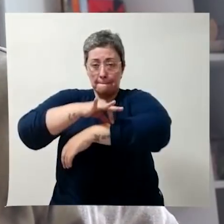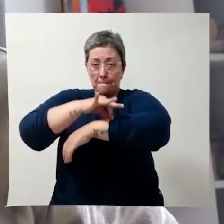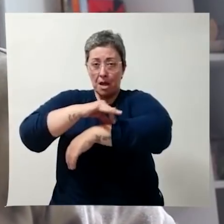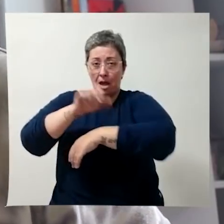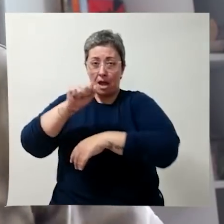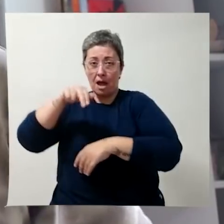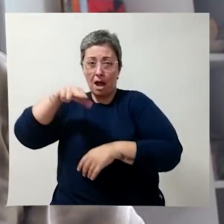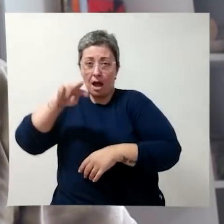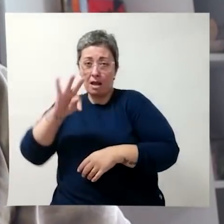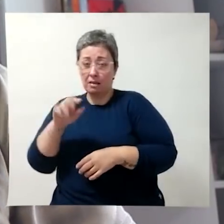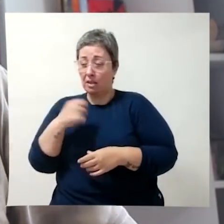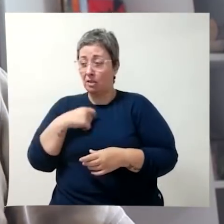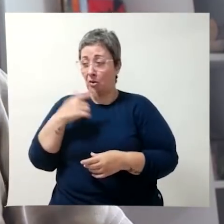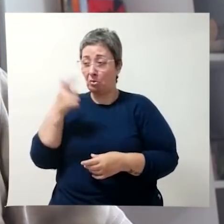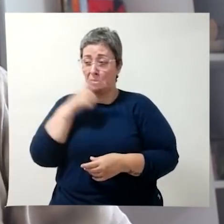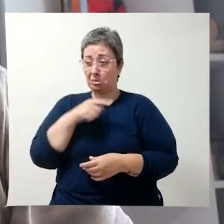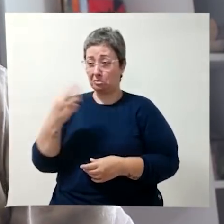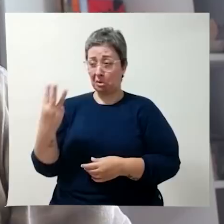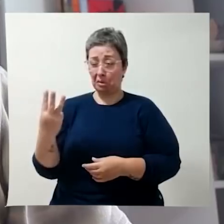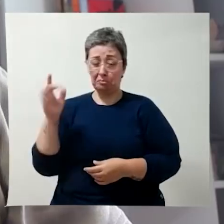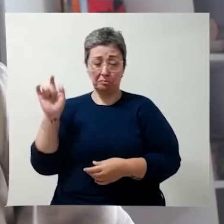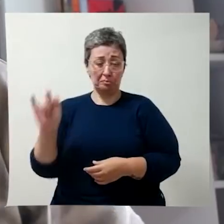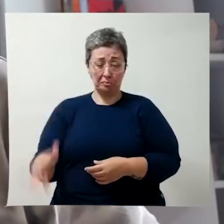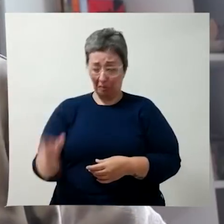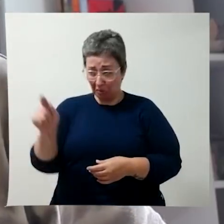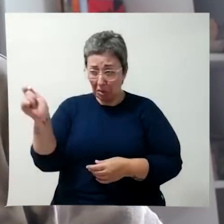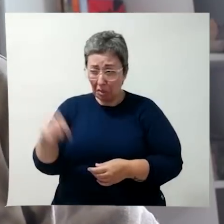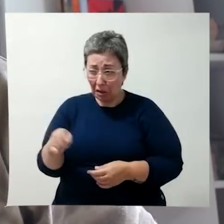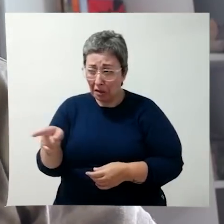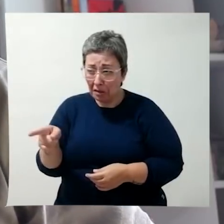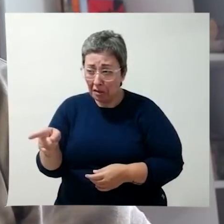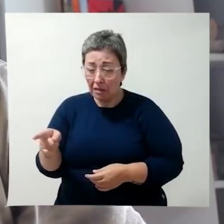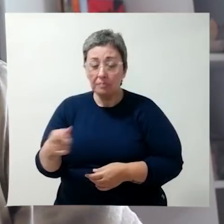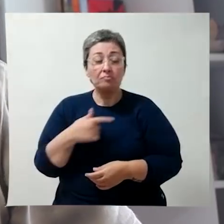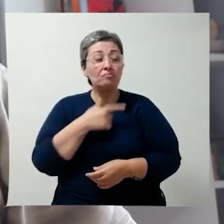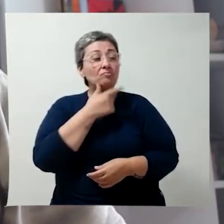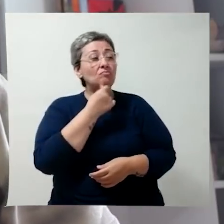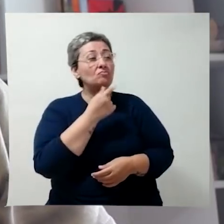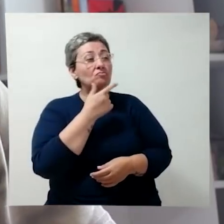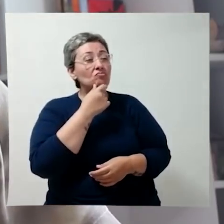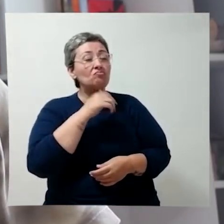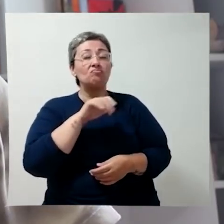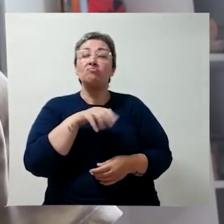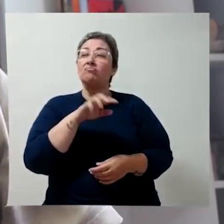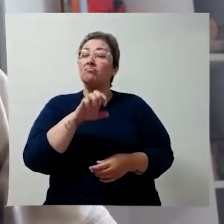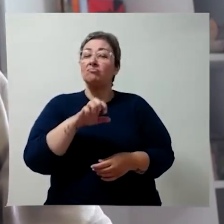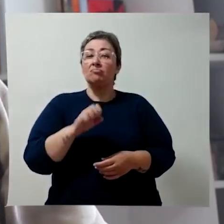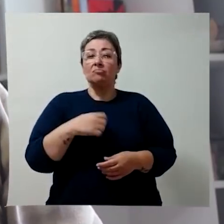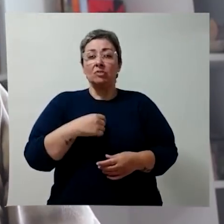de uma anta. E aguentou apenas 3. Você é capaz, Jaibé? Jaibé, então,